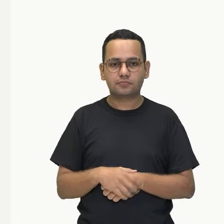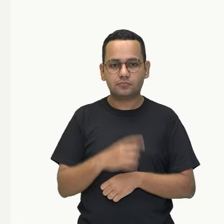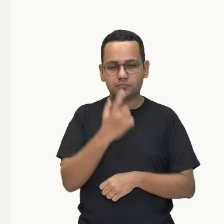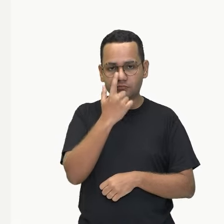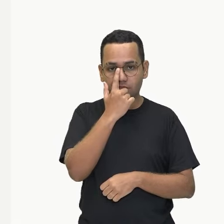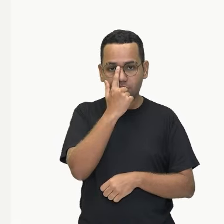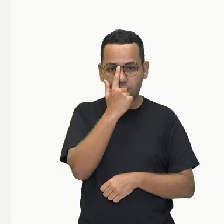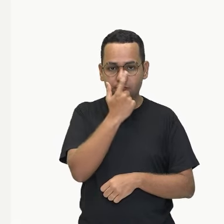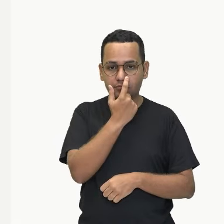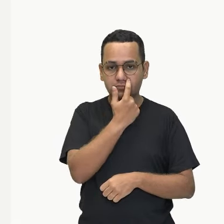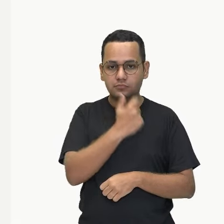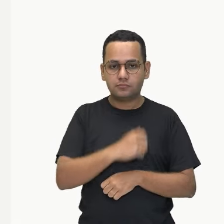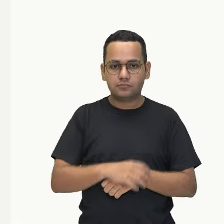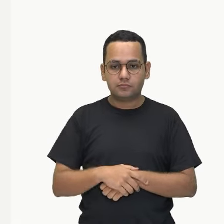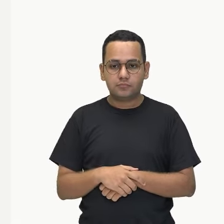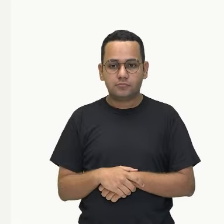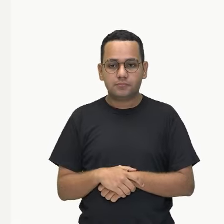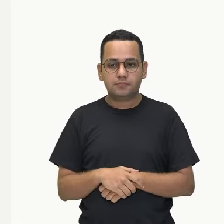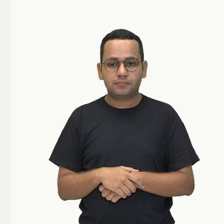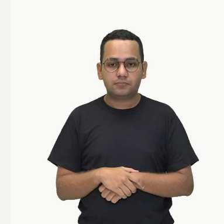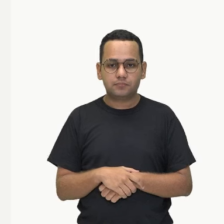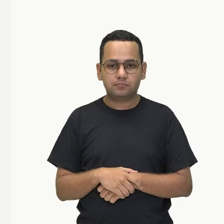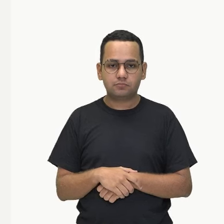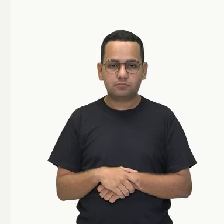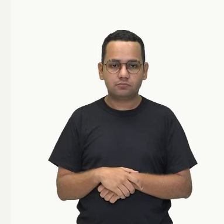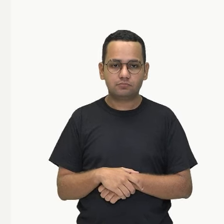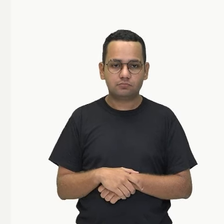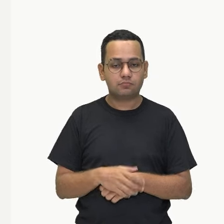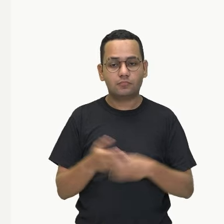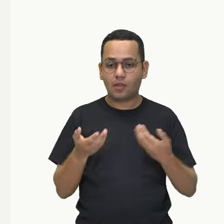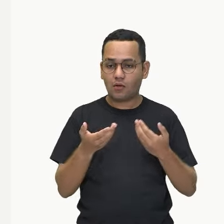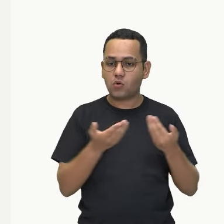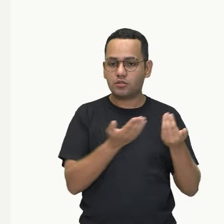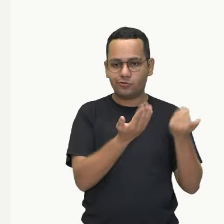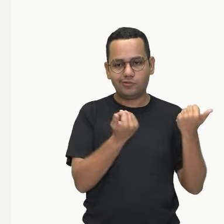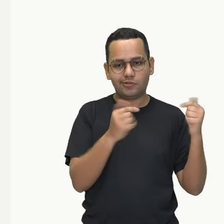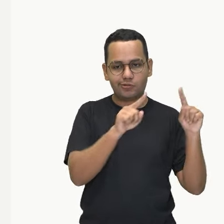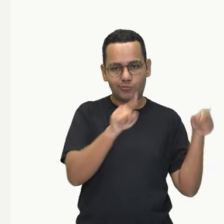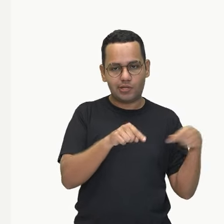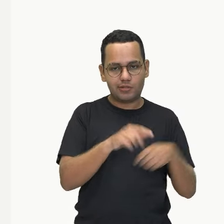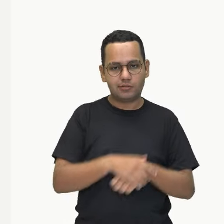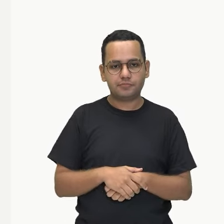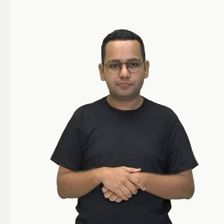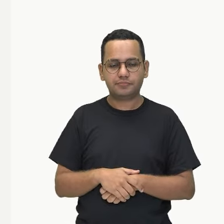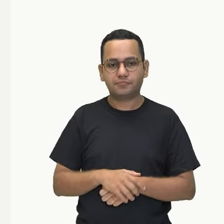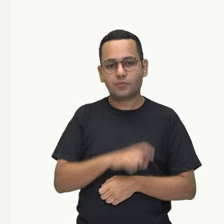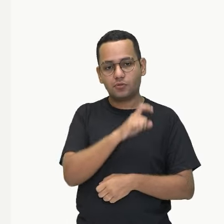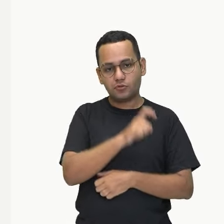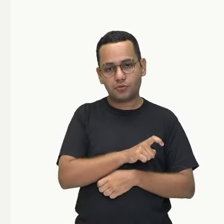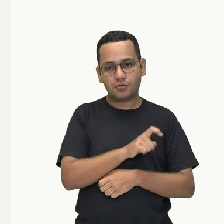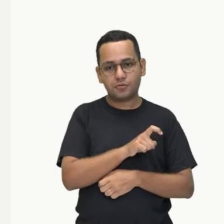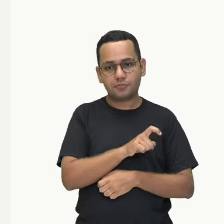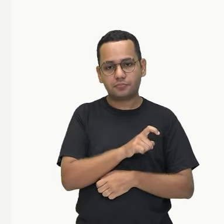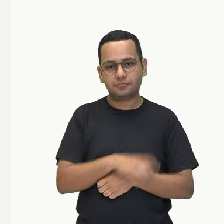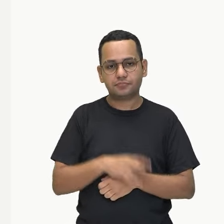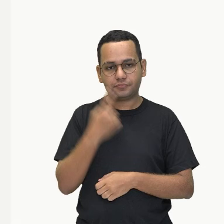Ó. E aí, vamos eliminar o nosso parêntese, né? Então, aqui é x e y